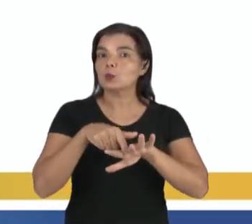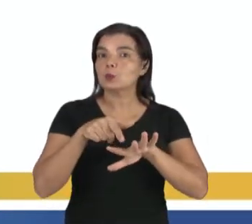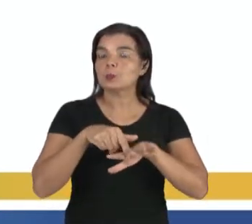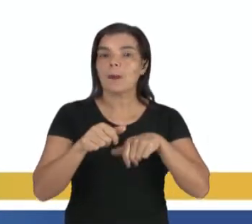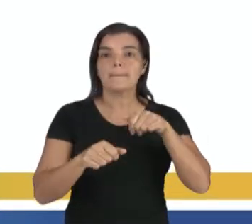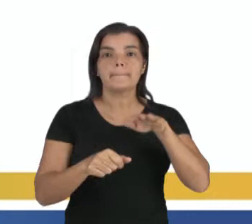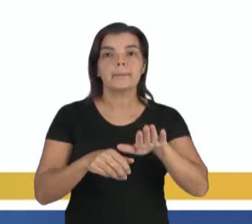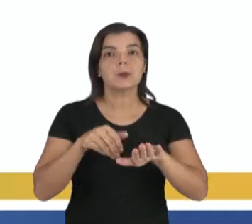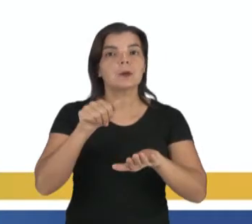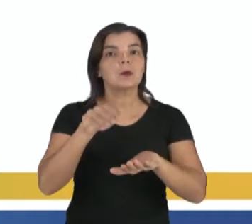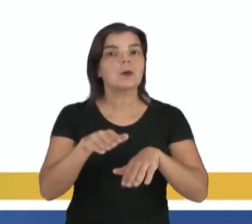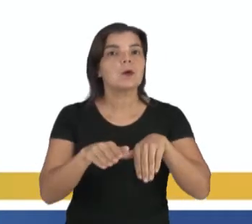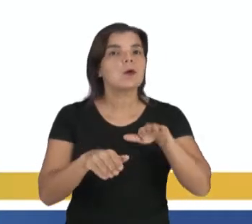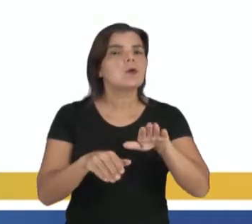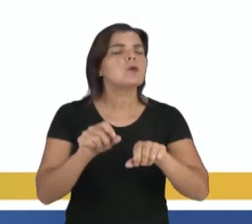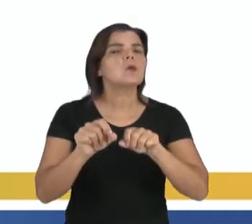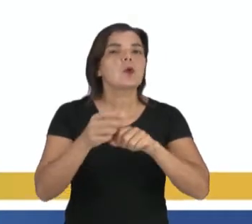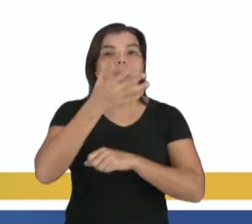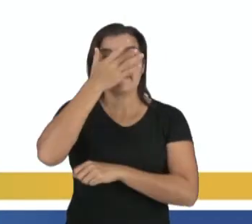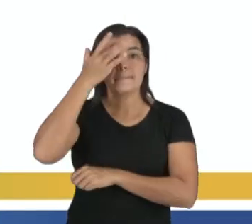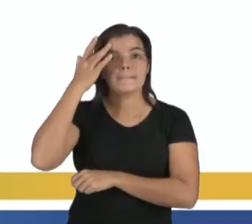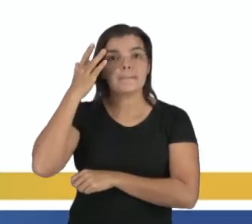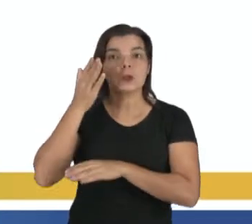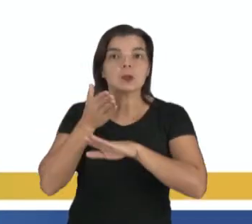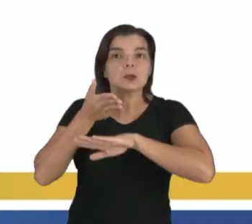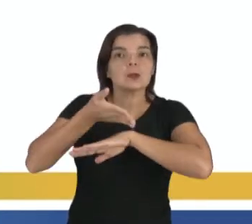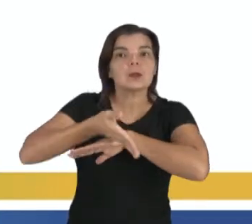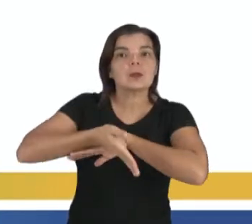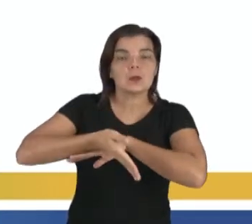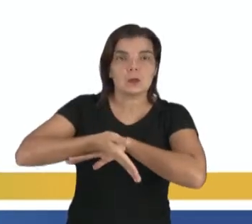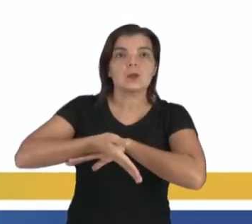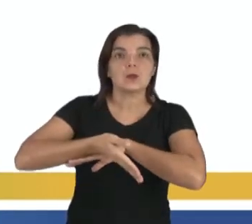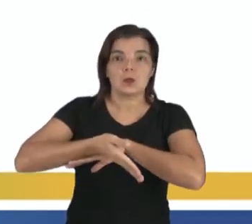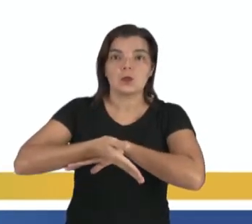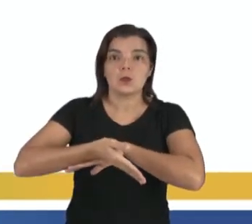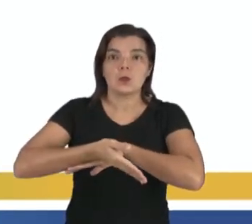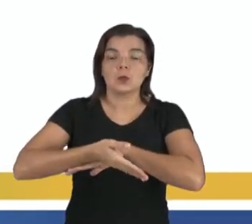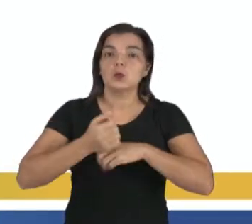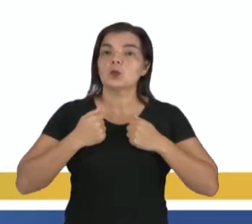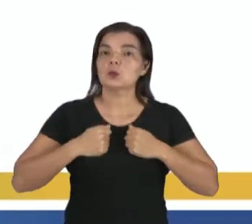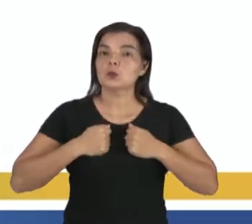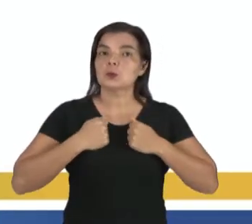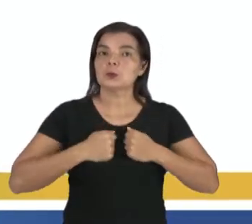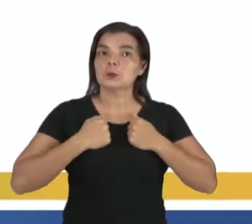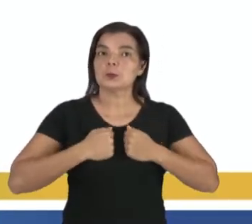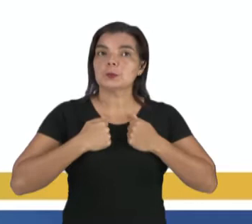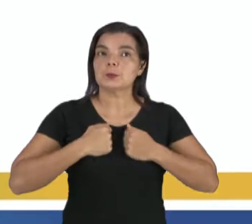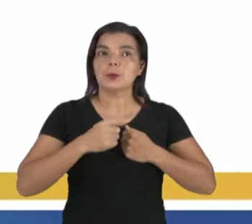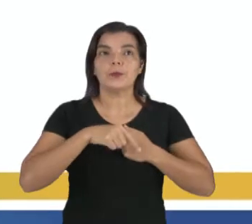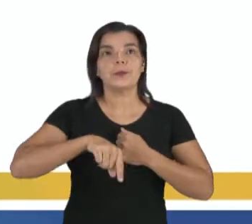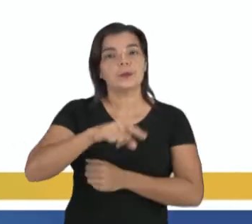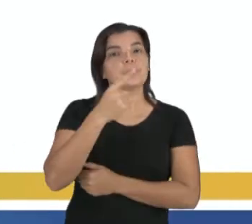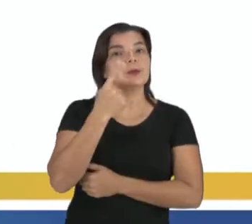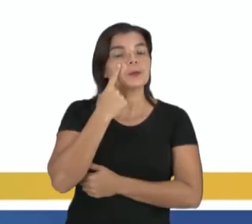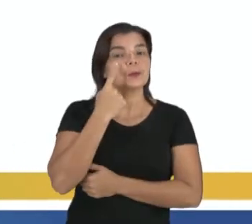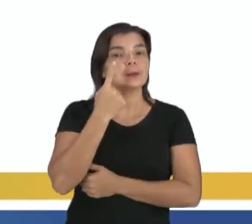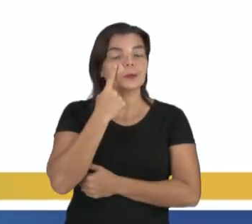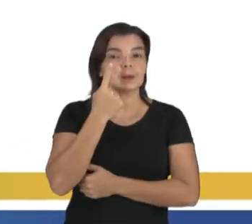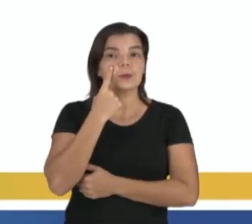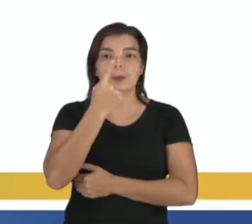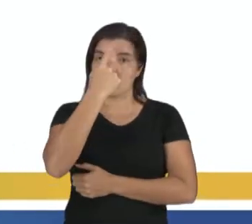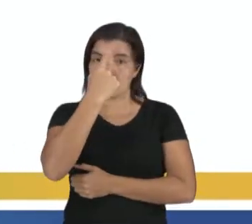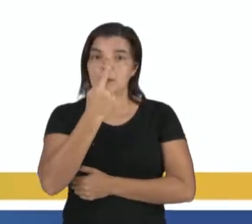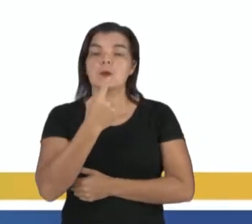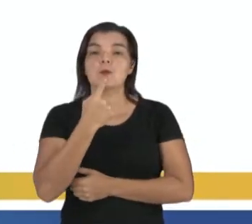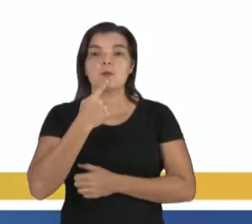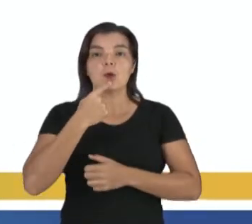pegadas indicam que uma pessoa está entrando no banheiro para tomar banho, você observa isso pela imagem